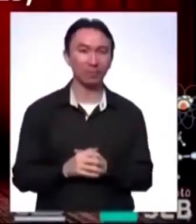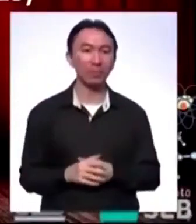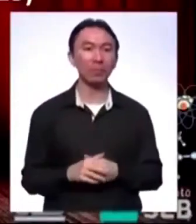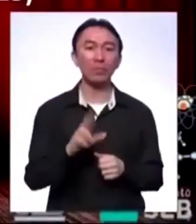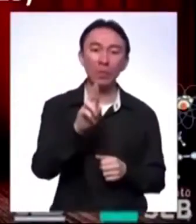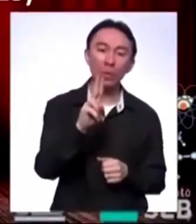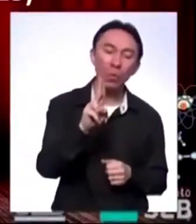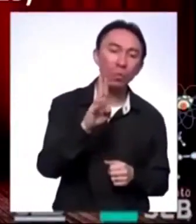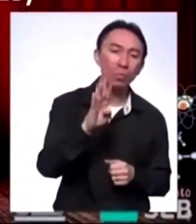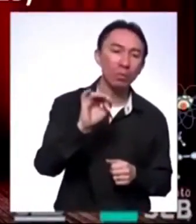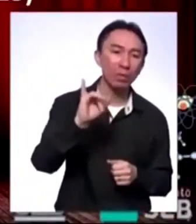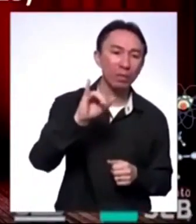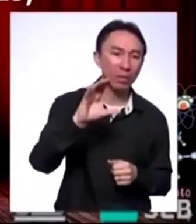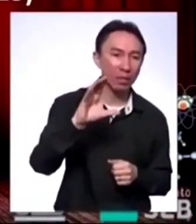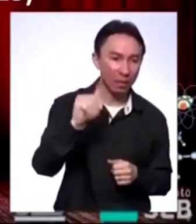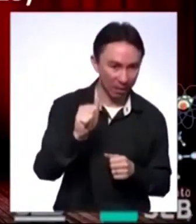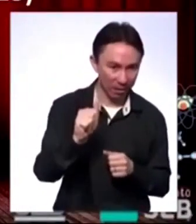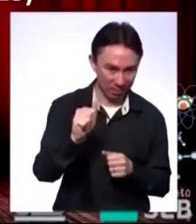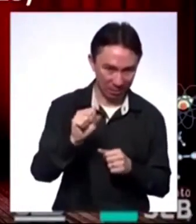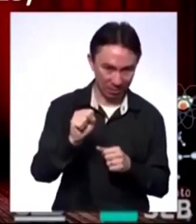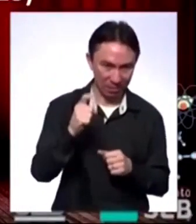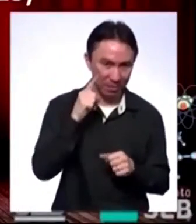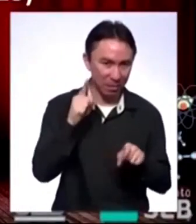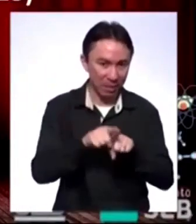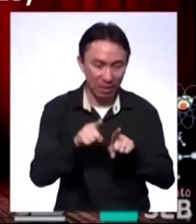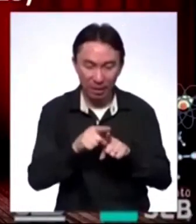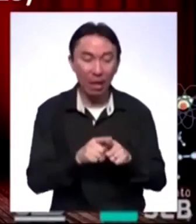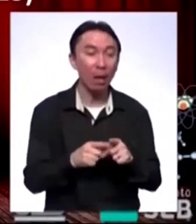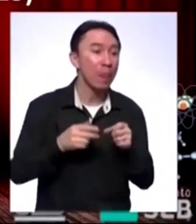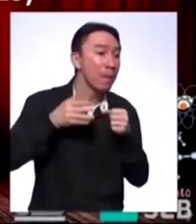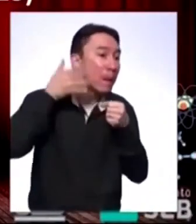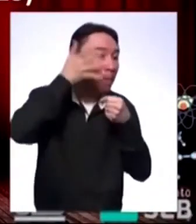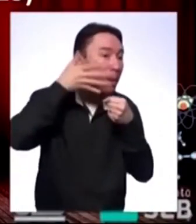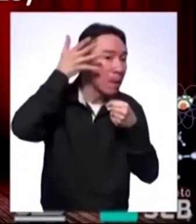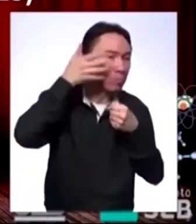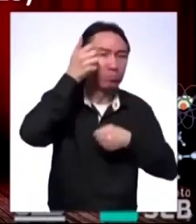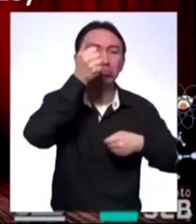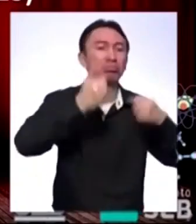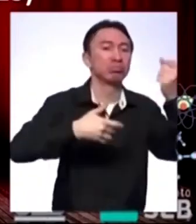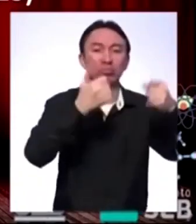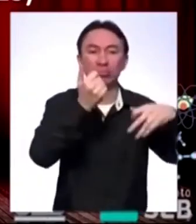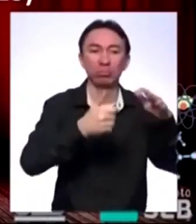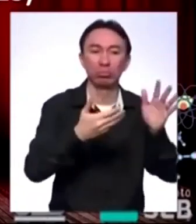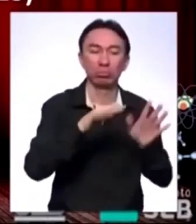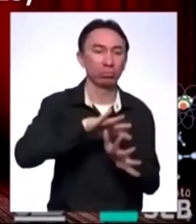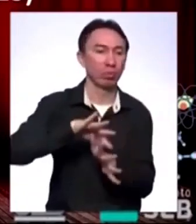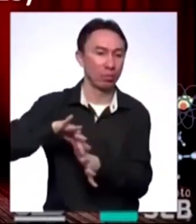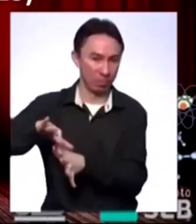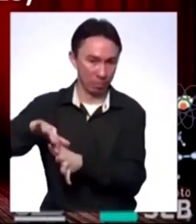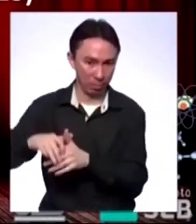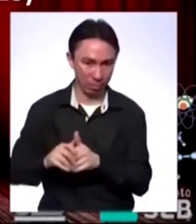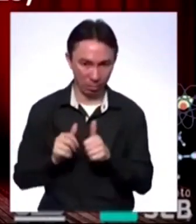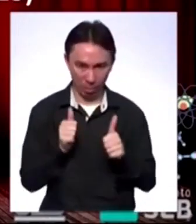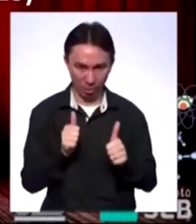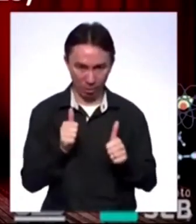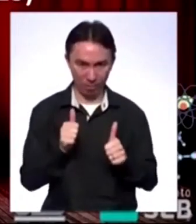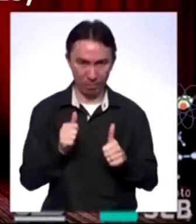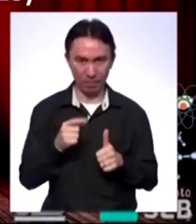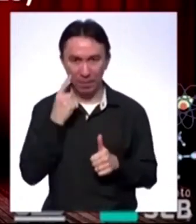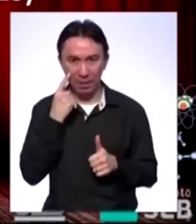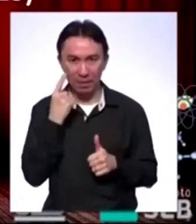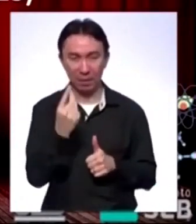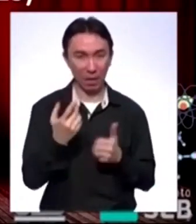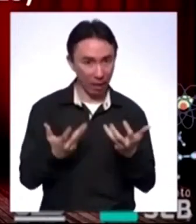Rubricas e ausência de narrador. As rubricas não são obrigatórias. Tudo bem, não? Quanto mais você quiser ser fiel